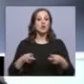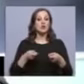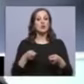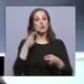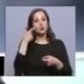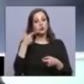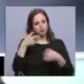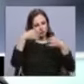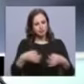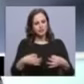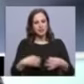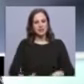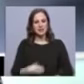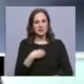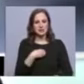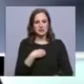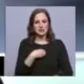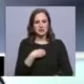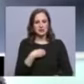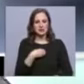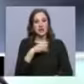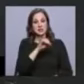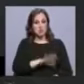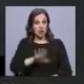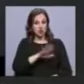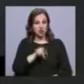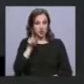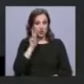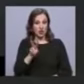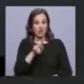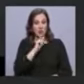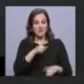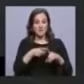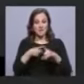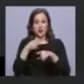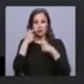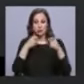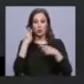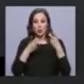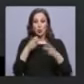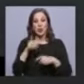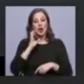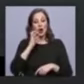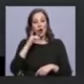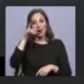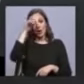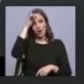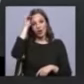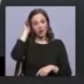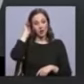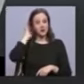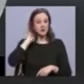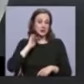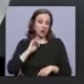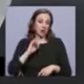certeza sente que tem podem cativar uns quantos irem à procura dessa nova dos